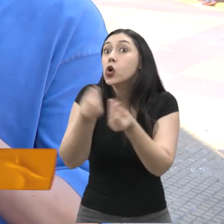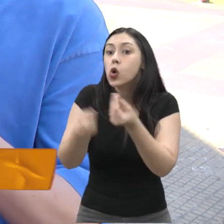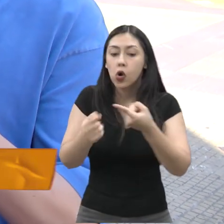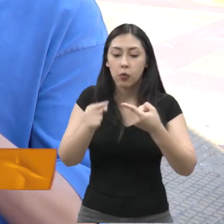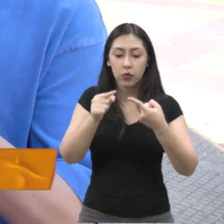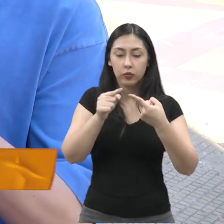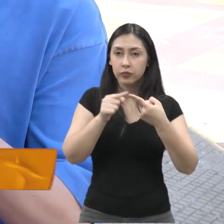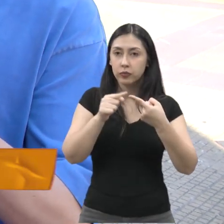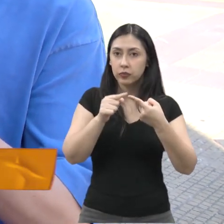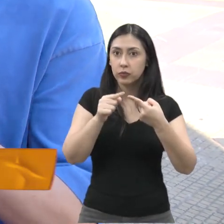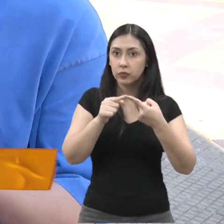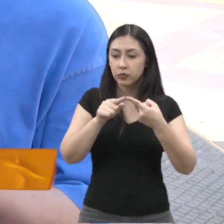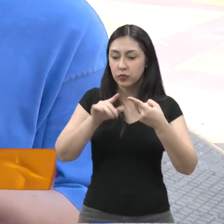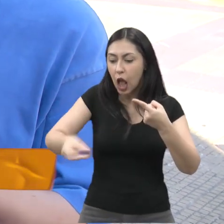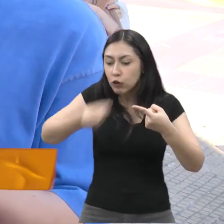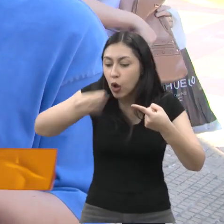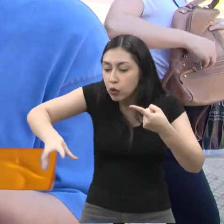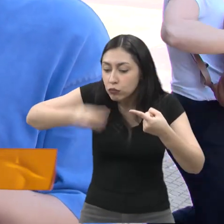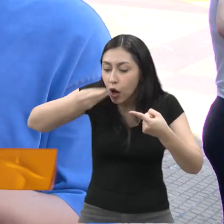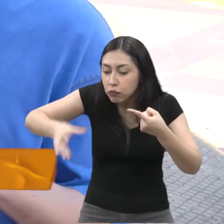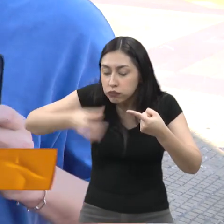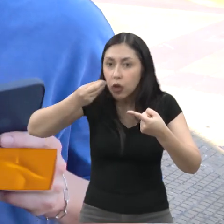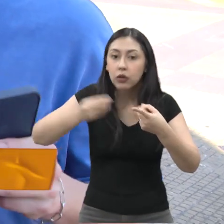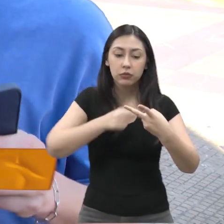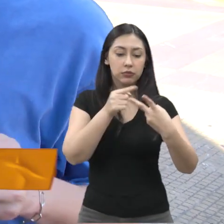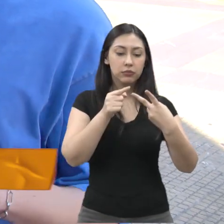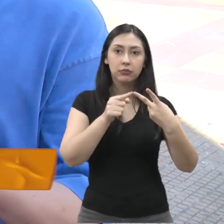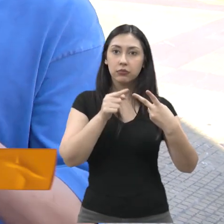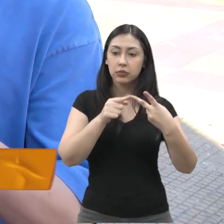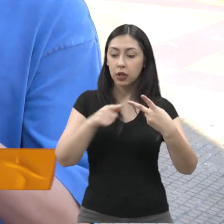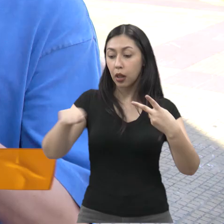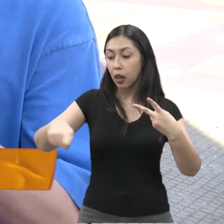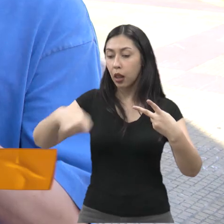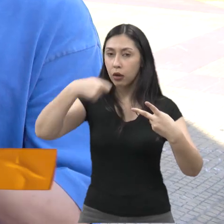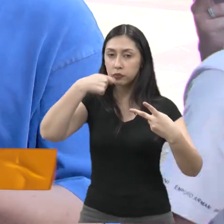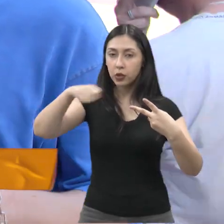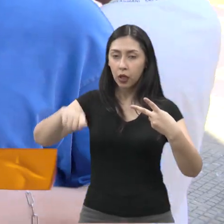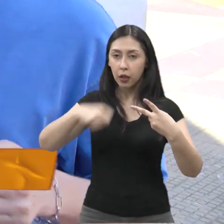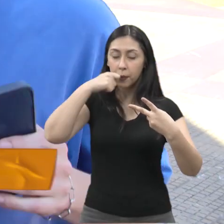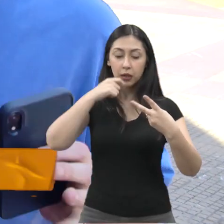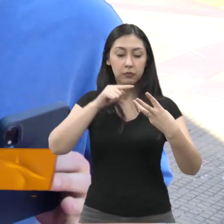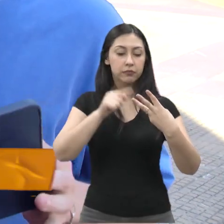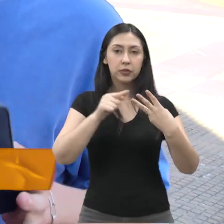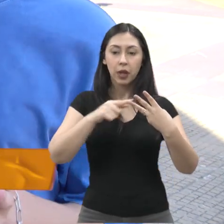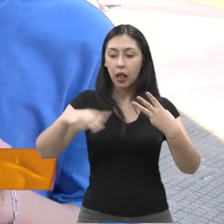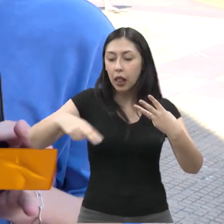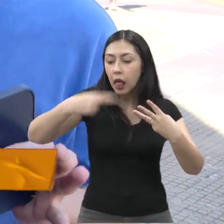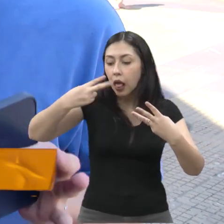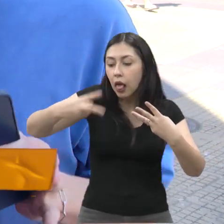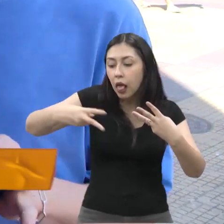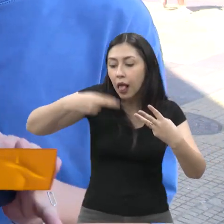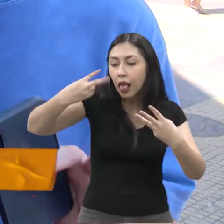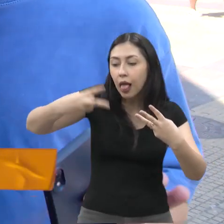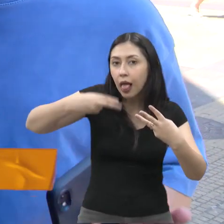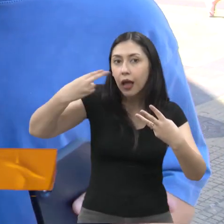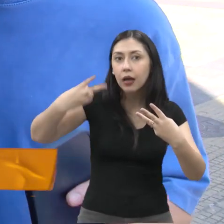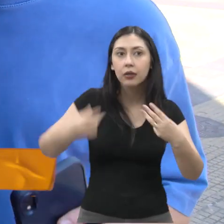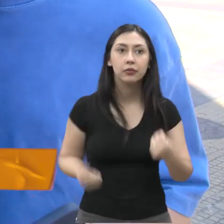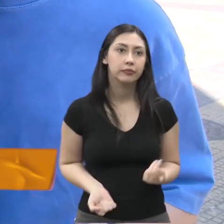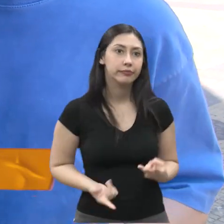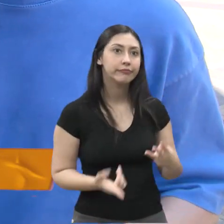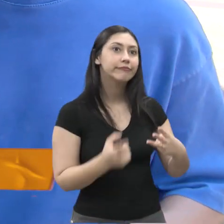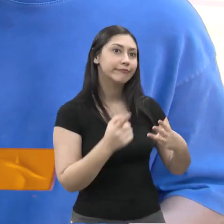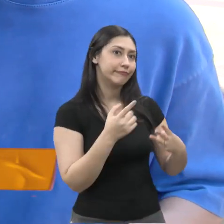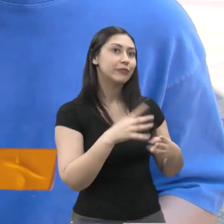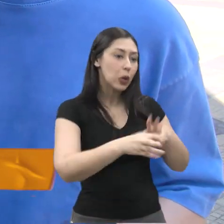A. Com as mãos, B. Com talheres ou C. Com rachis, aqueles palitinhos. Com